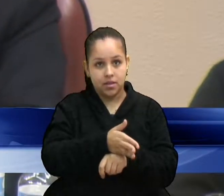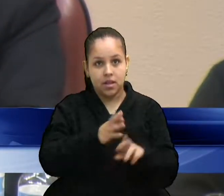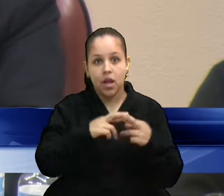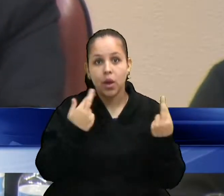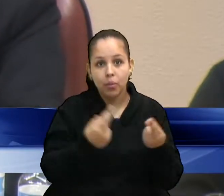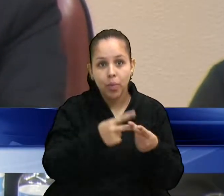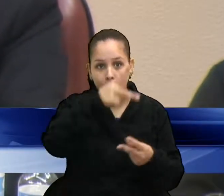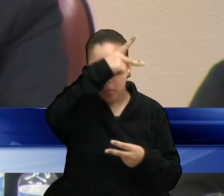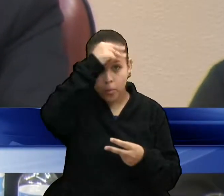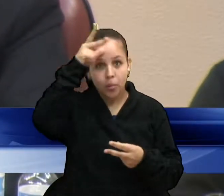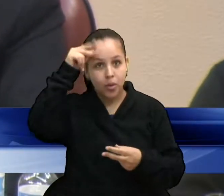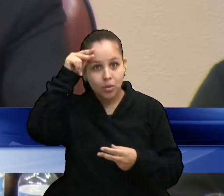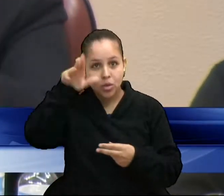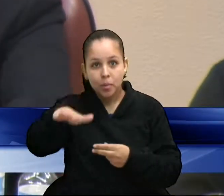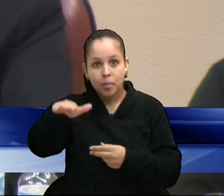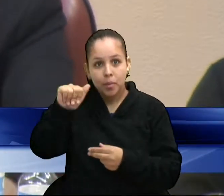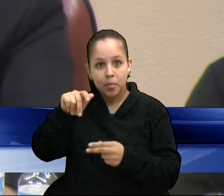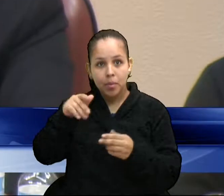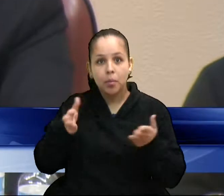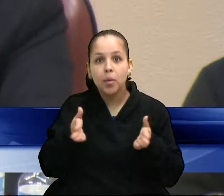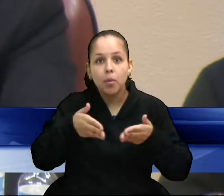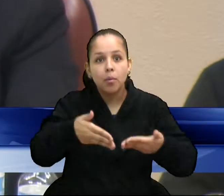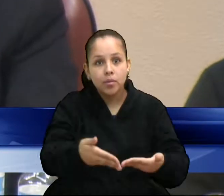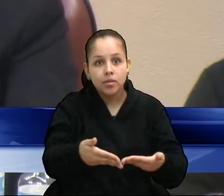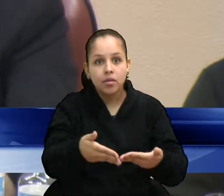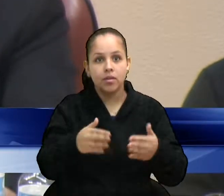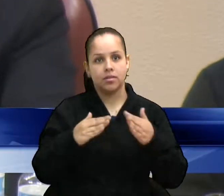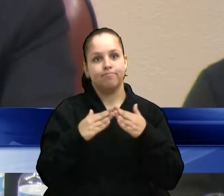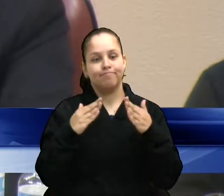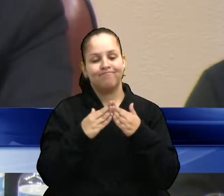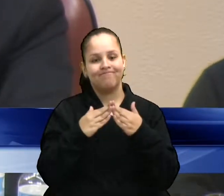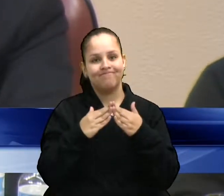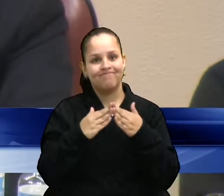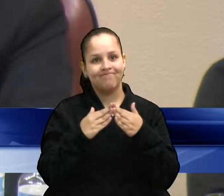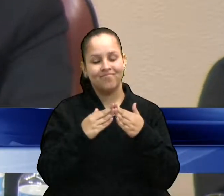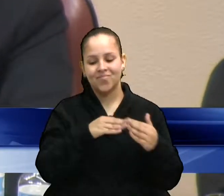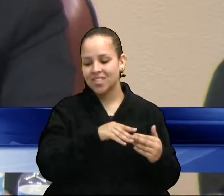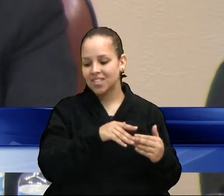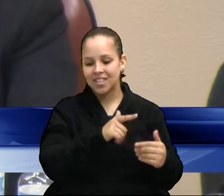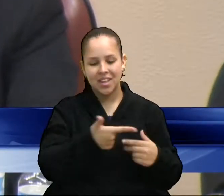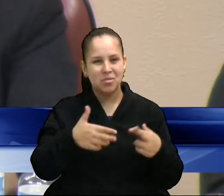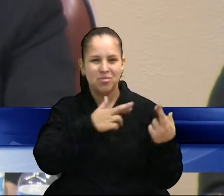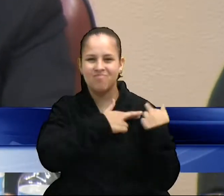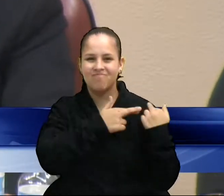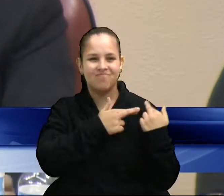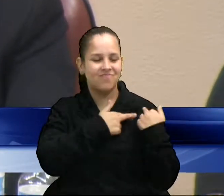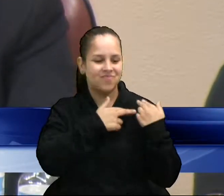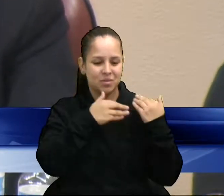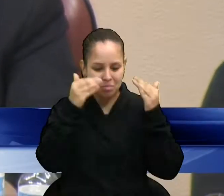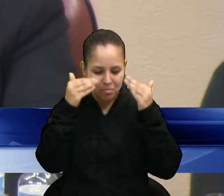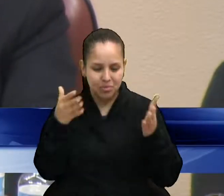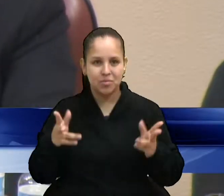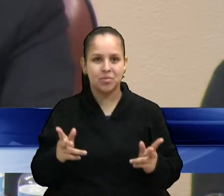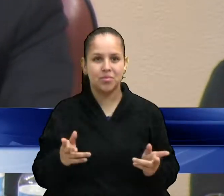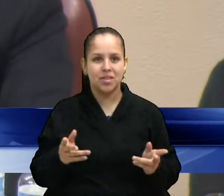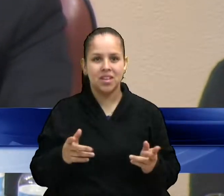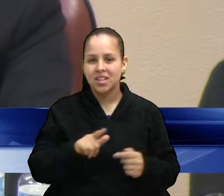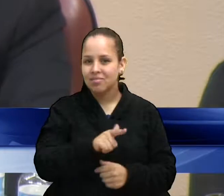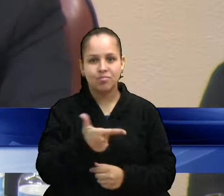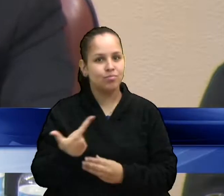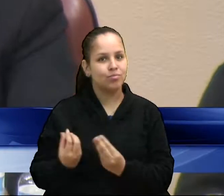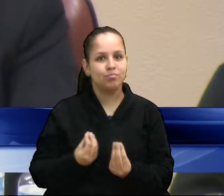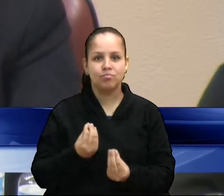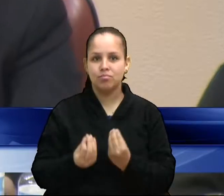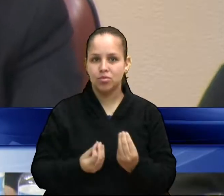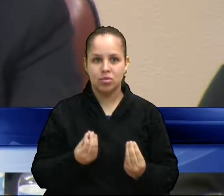pela comissão, por essa casa, isso é um desrespeito, né? Isso é uma coisa que não dá para tolerar.